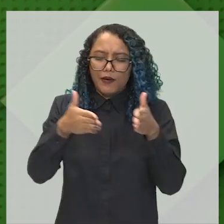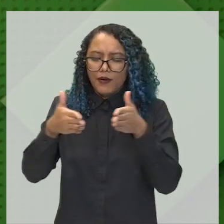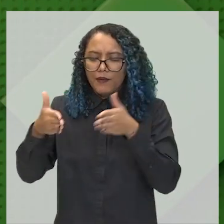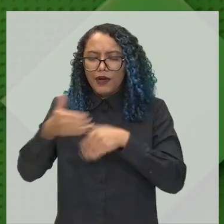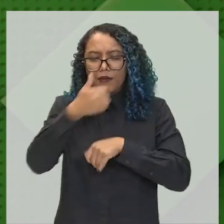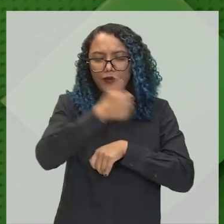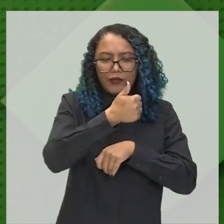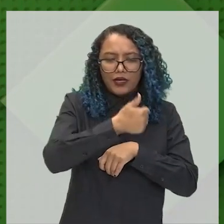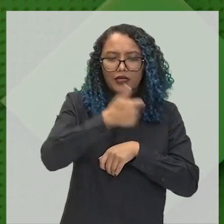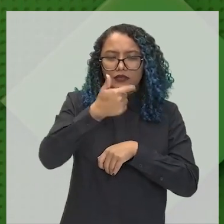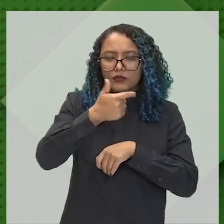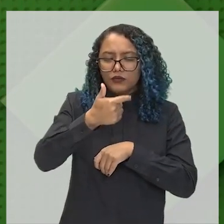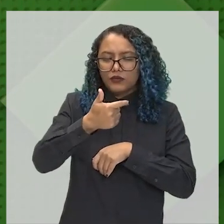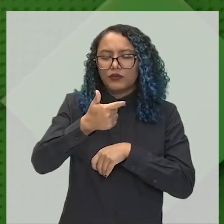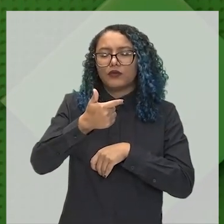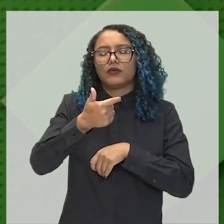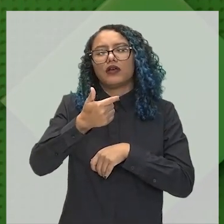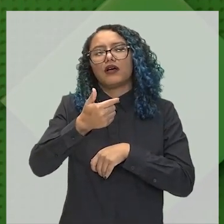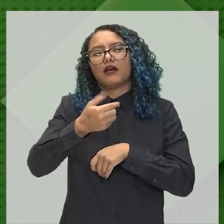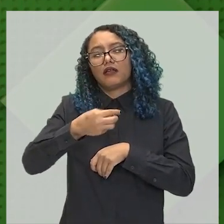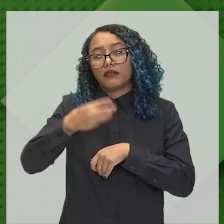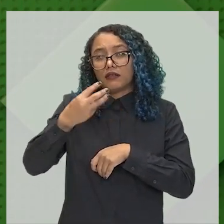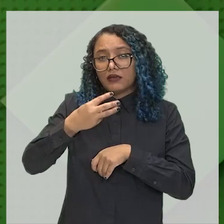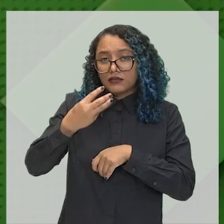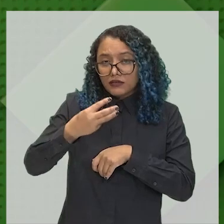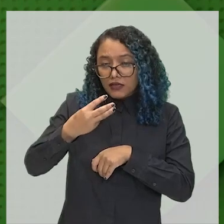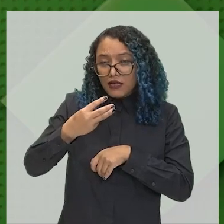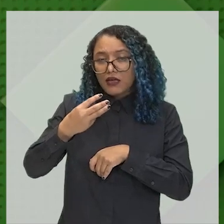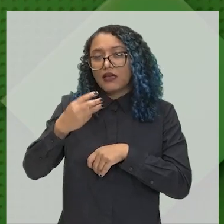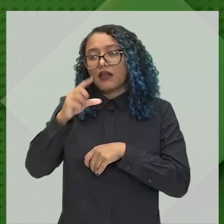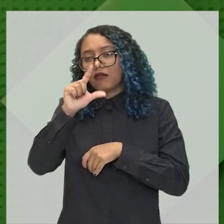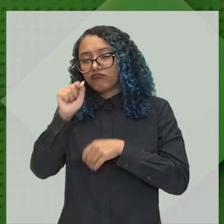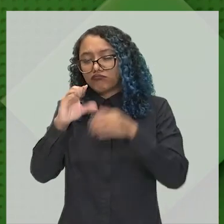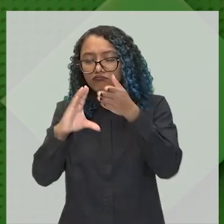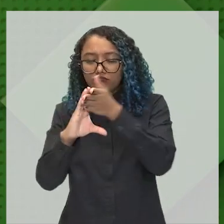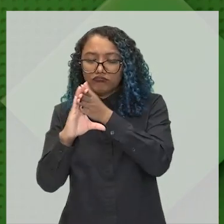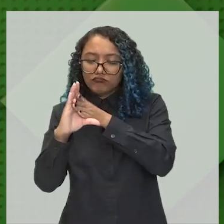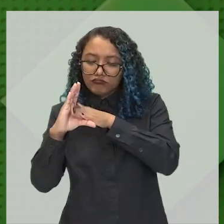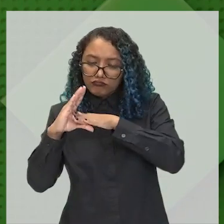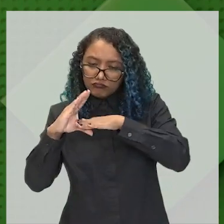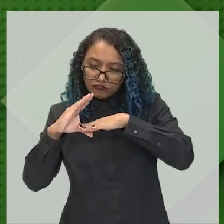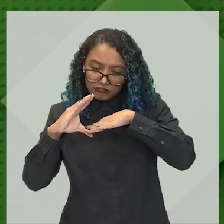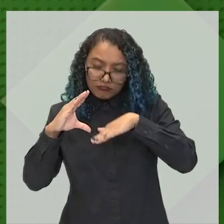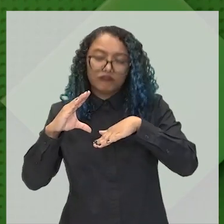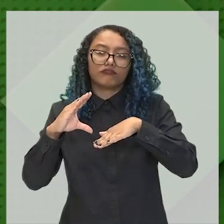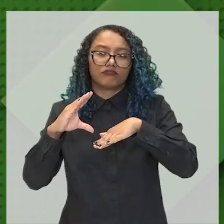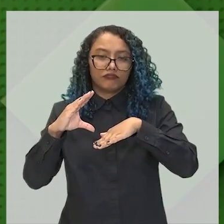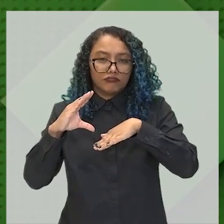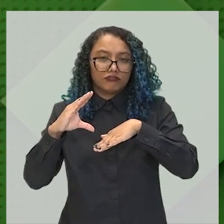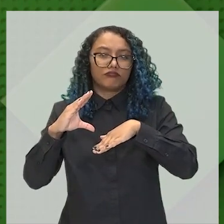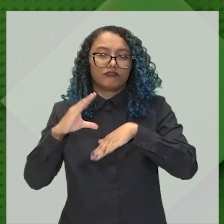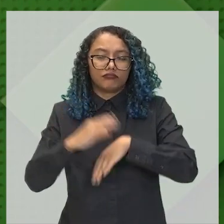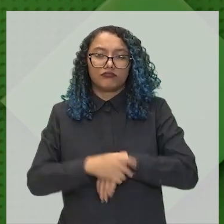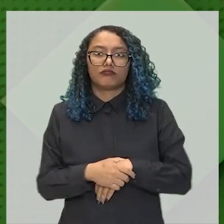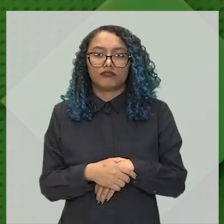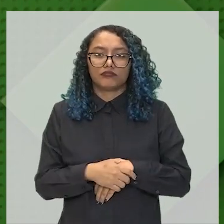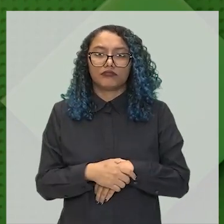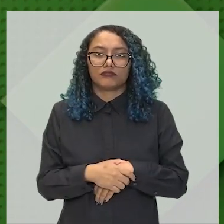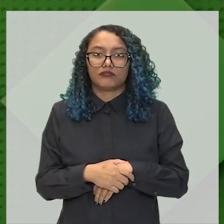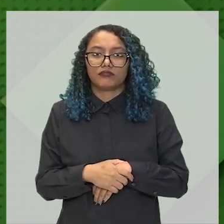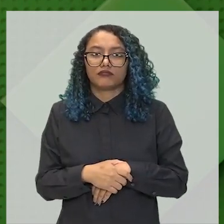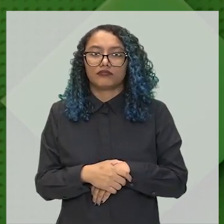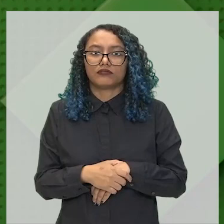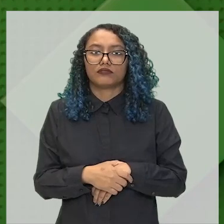chegar à lua cheia. Aí depois ela vai começar a decrescer, né? Essa iluminação que é